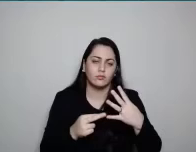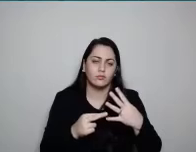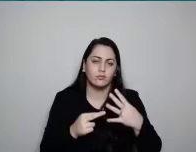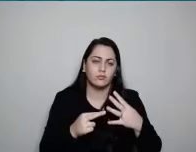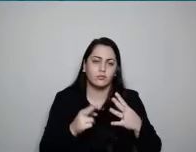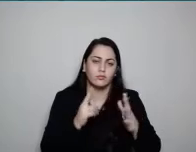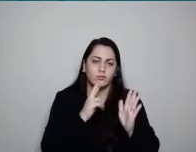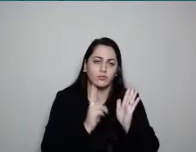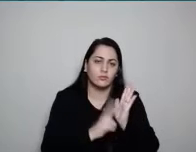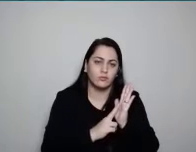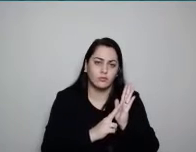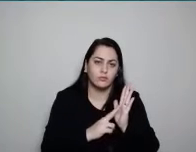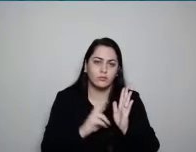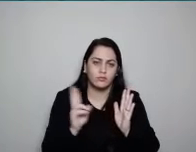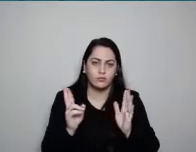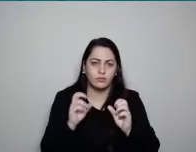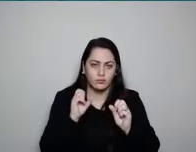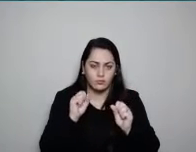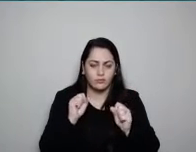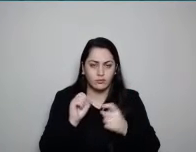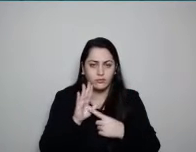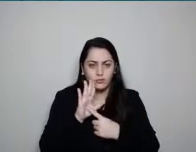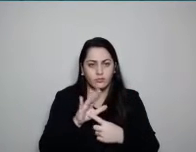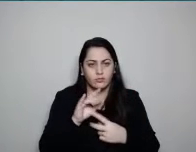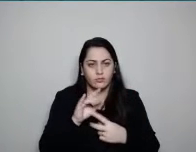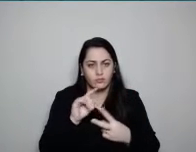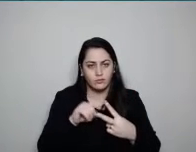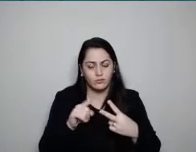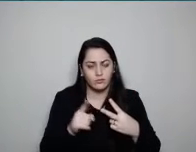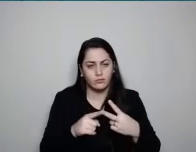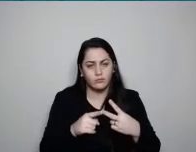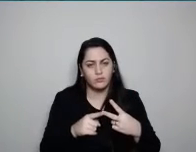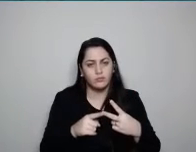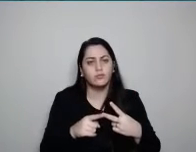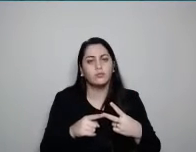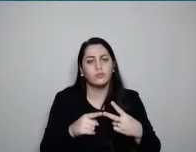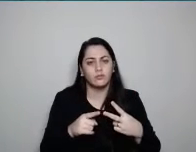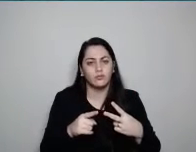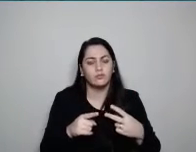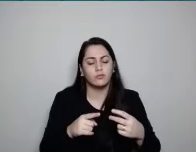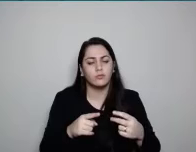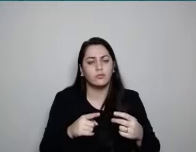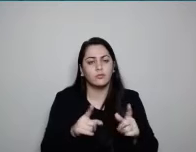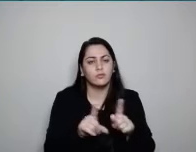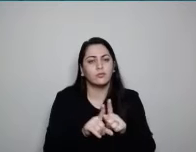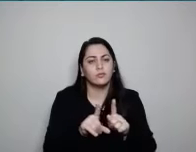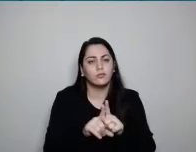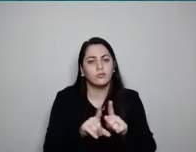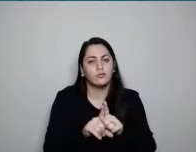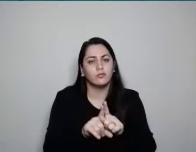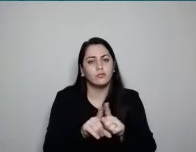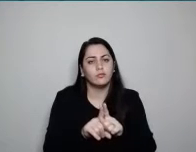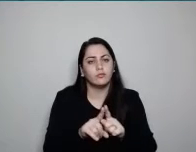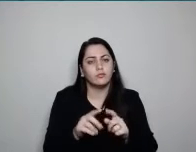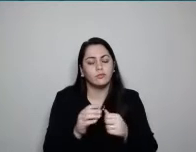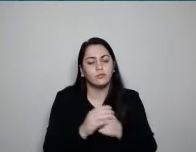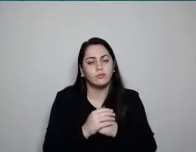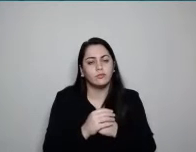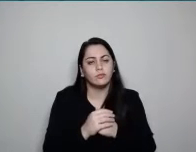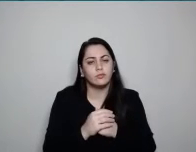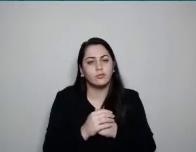um 47. Pronto, os dois. Poderia ser? Pode. Qual é esse número agora, colega? Bagador. Então,